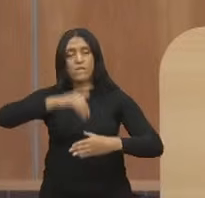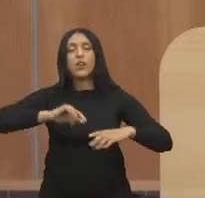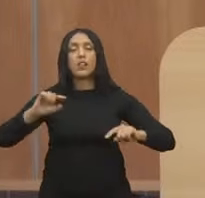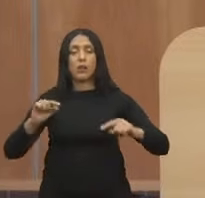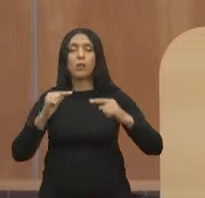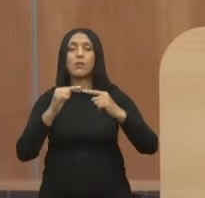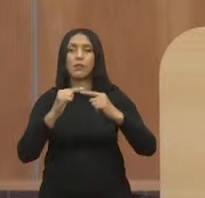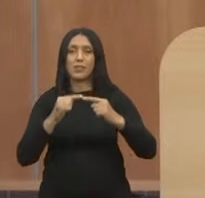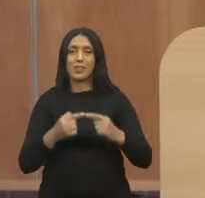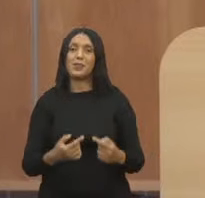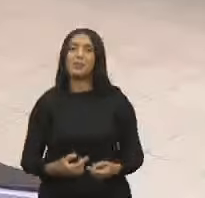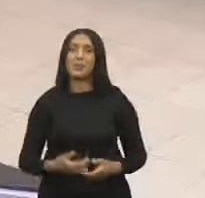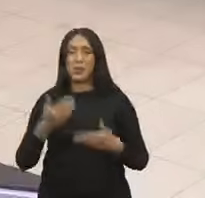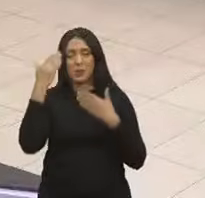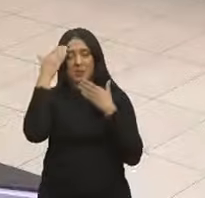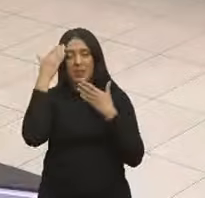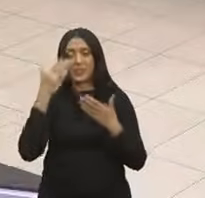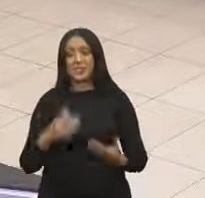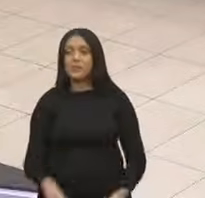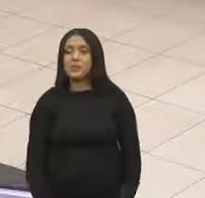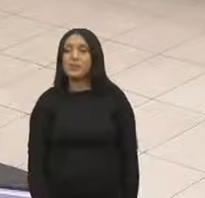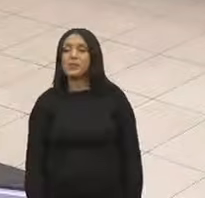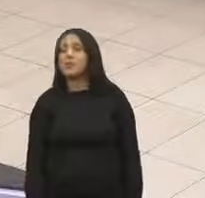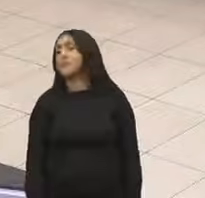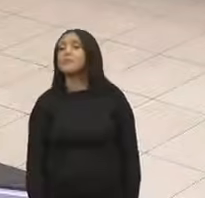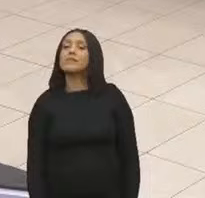Jacareí. Muito obrigado.